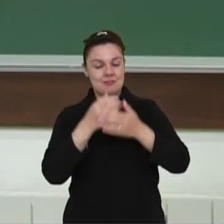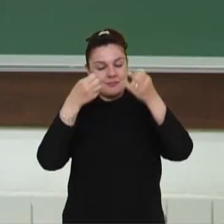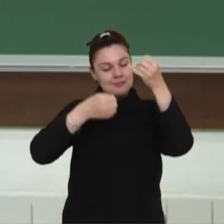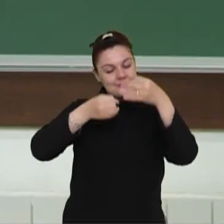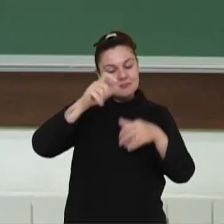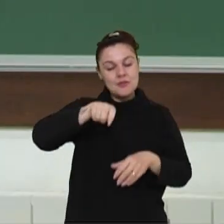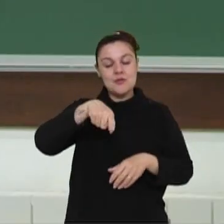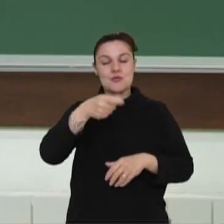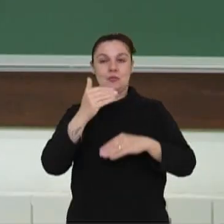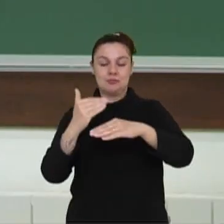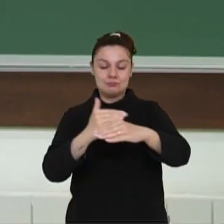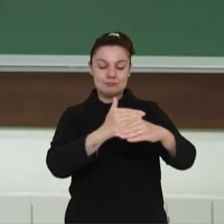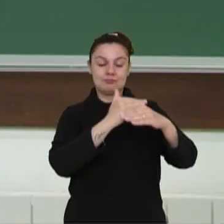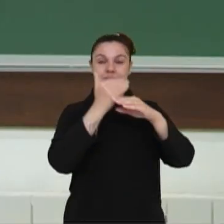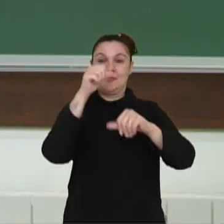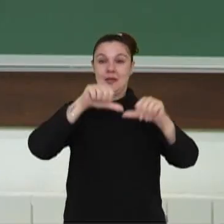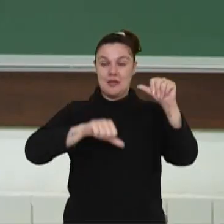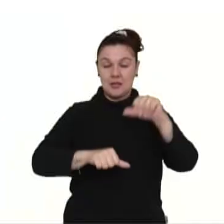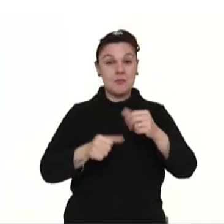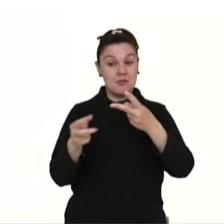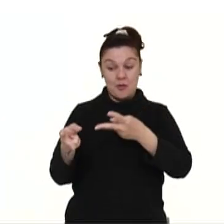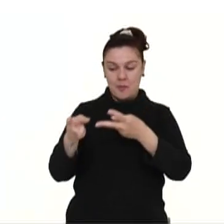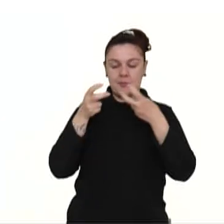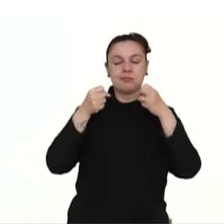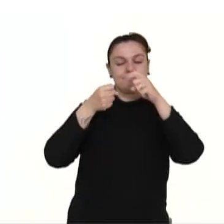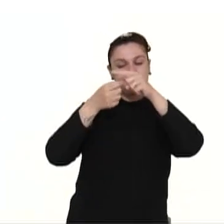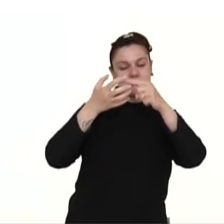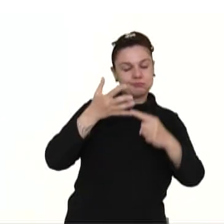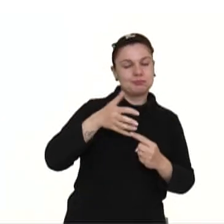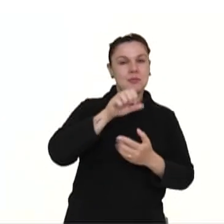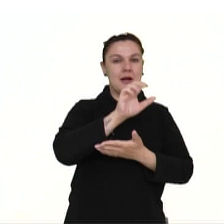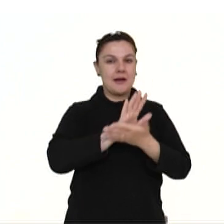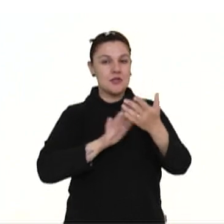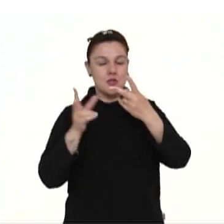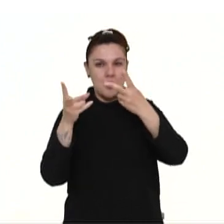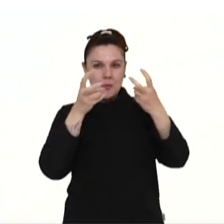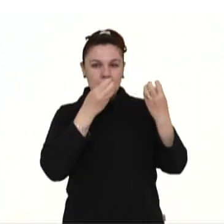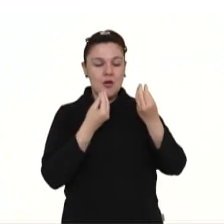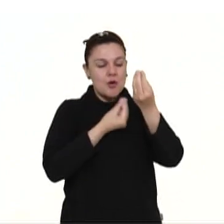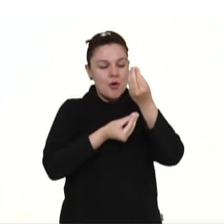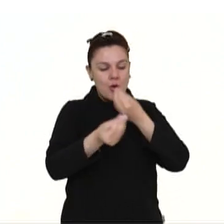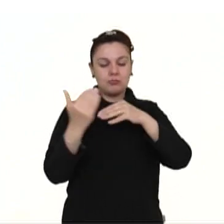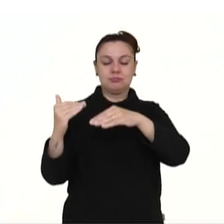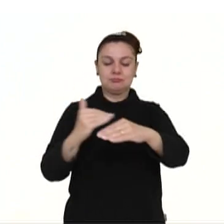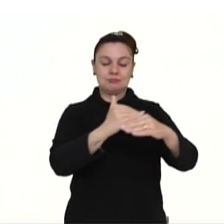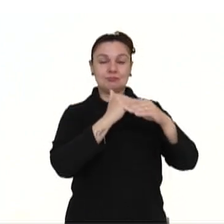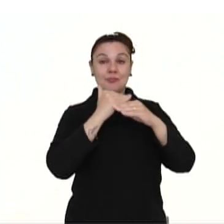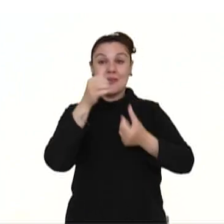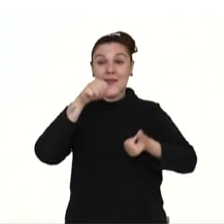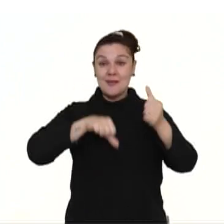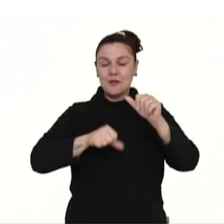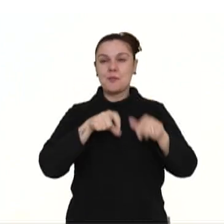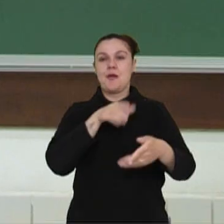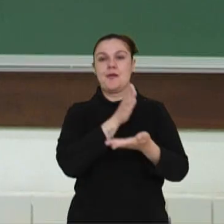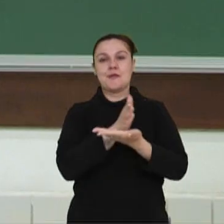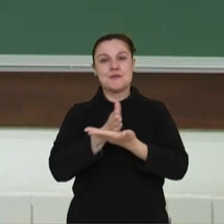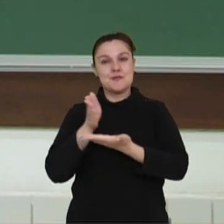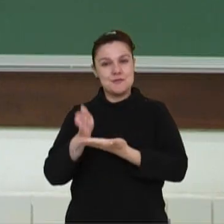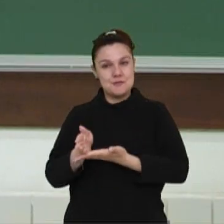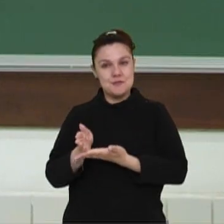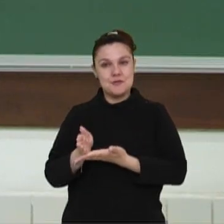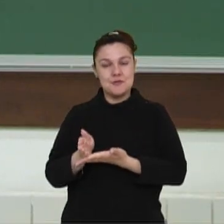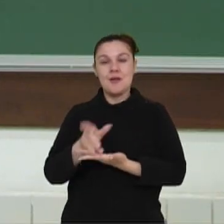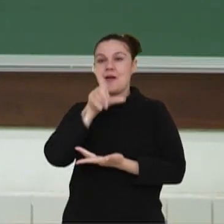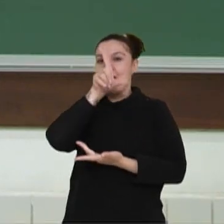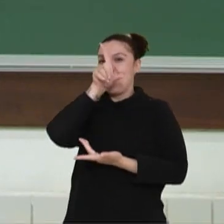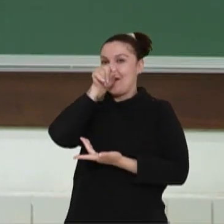falamos sobre equilíbrio químico. Podemos ver vários exercícios e observar como o equilíbrio químico está no nosso dia a dia. Aquele